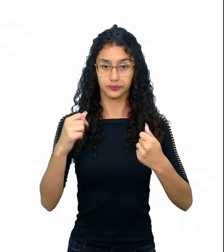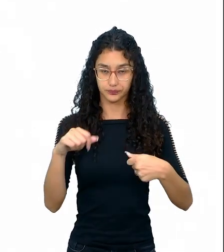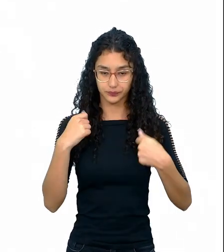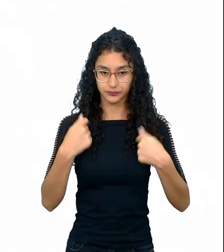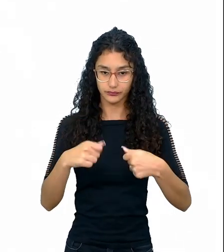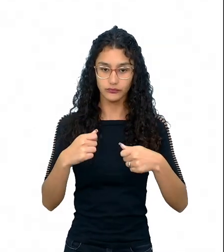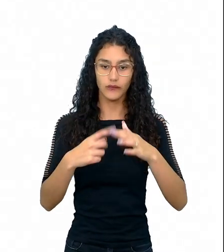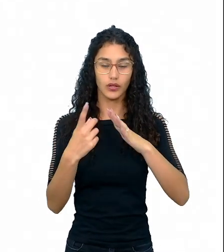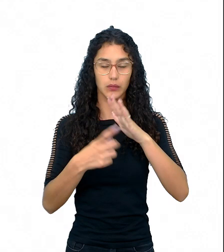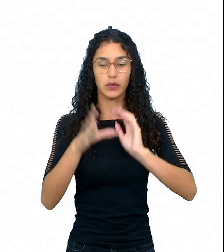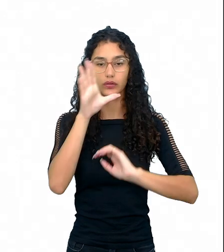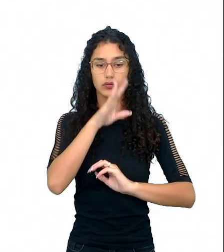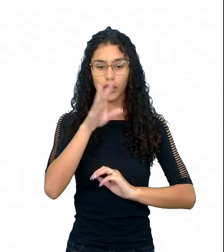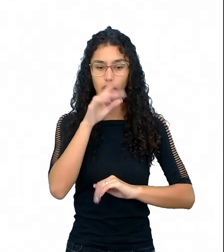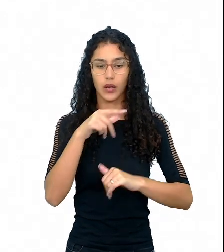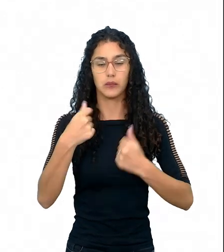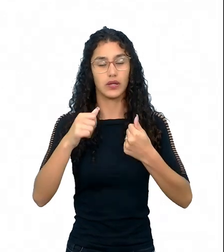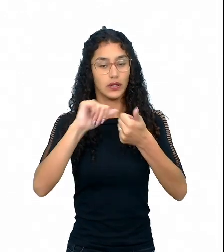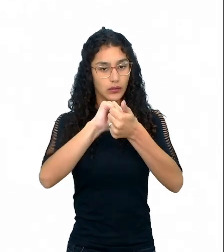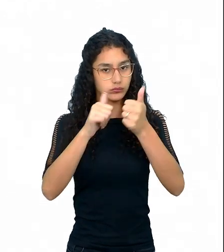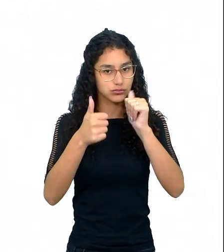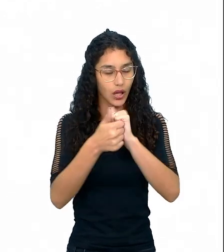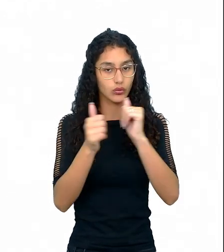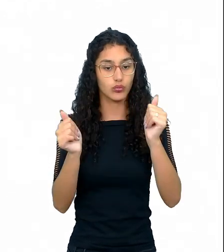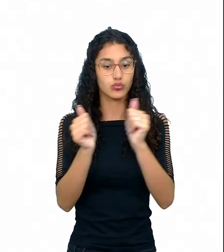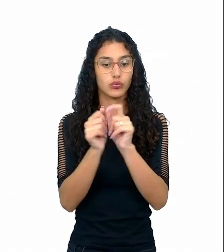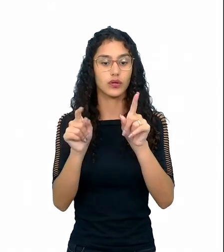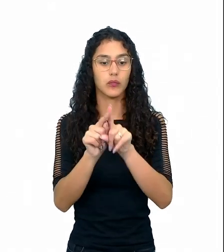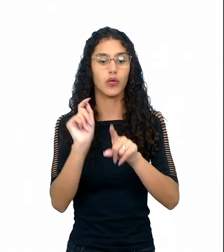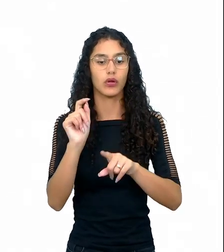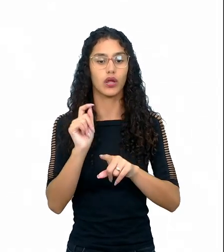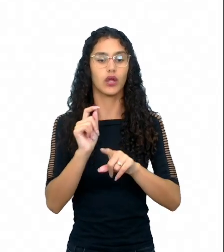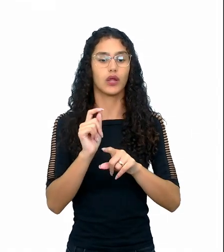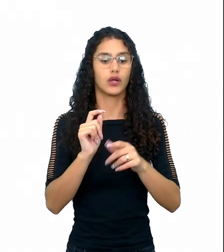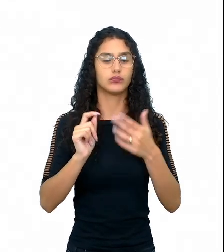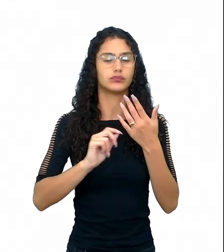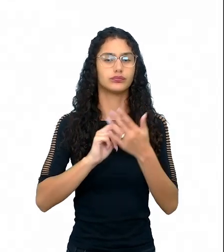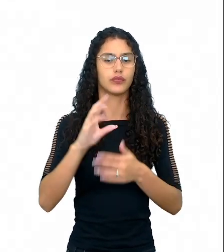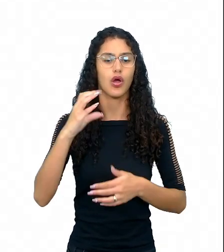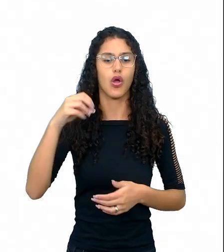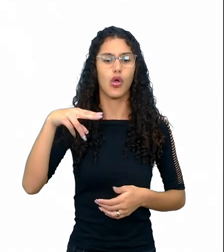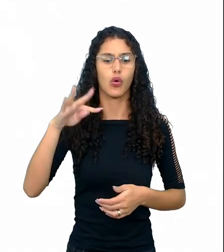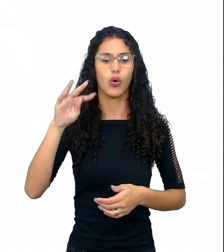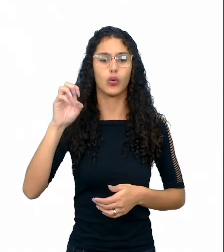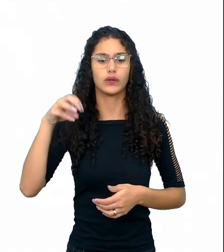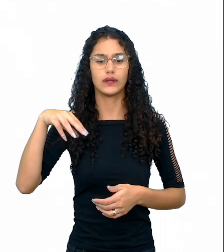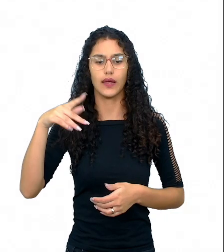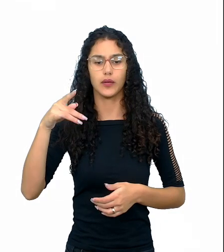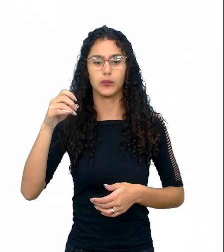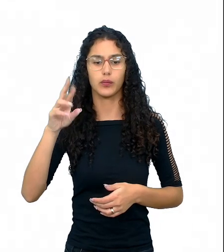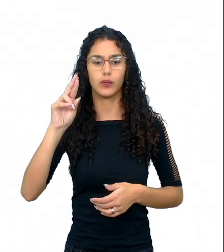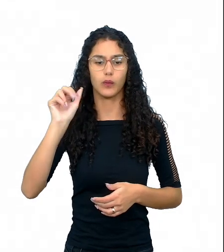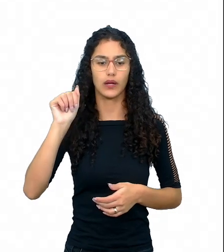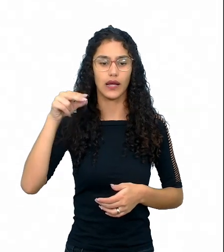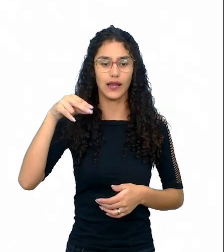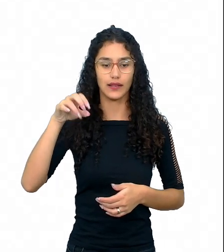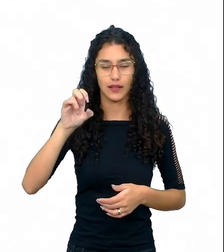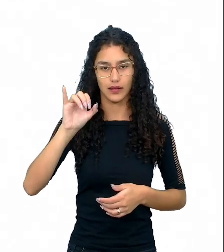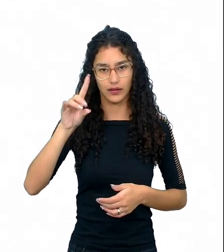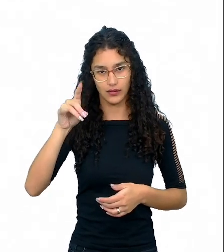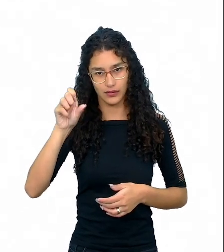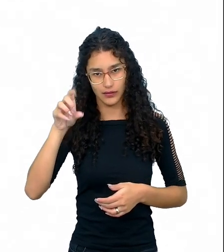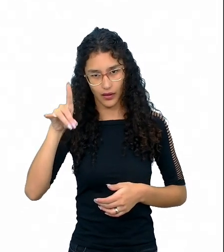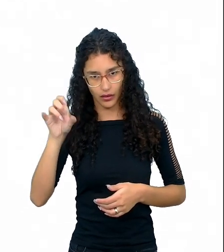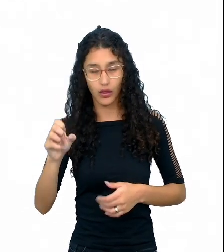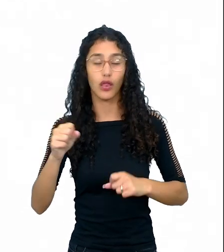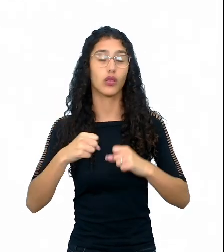a oralidade devem estar vinculados à contemporaneidade, quer dizer, esse estudo da oralidade, ele não pode